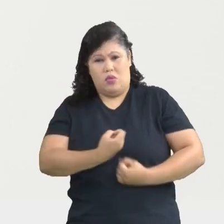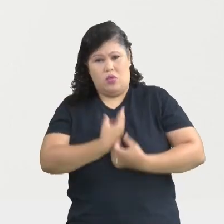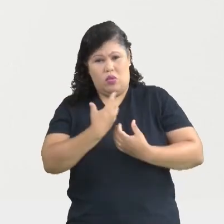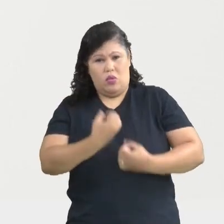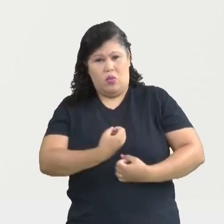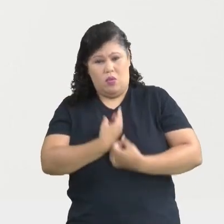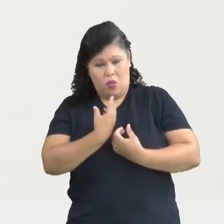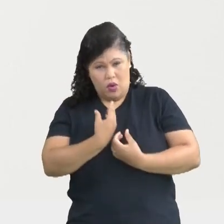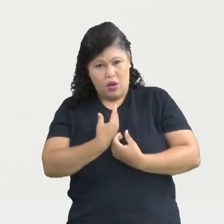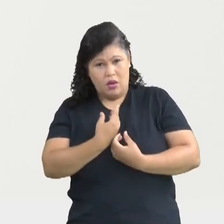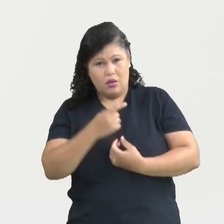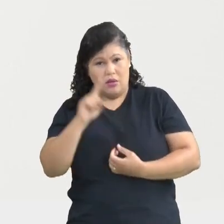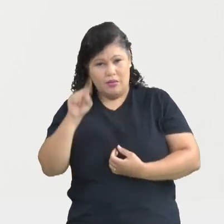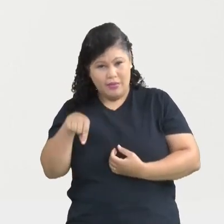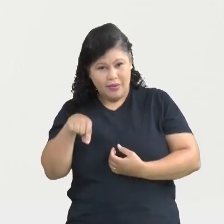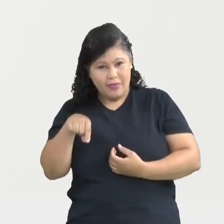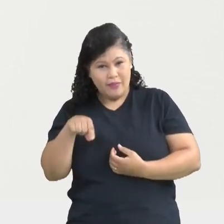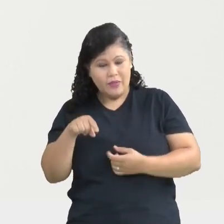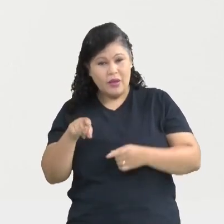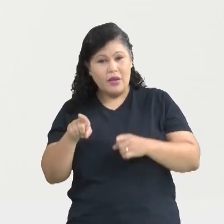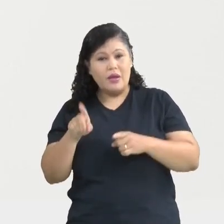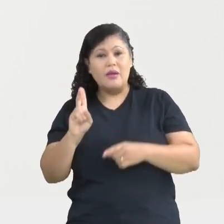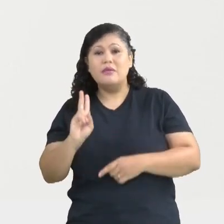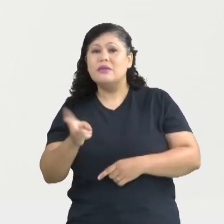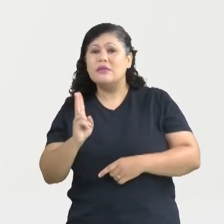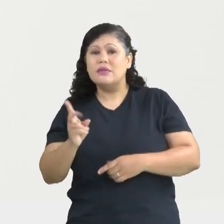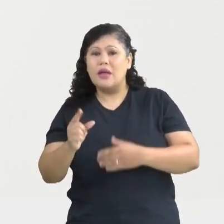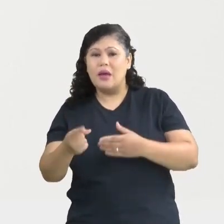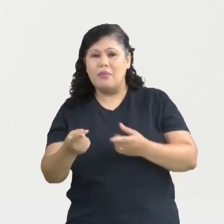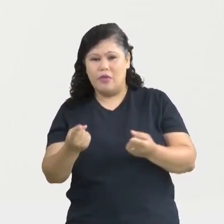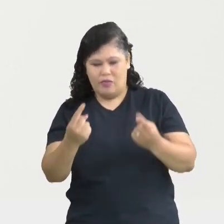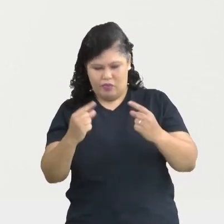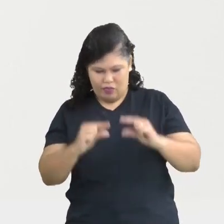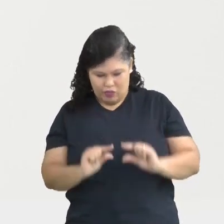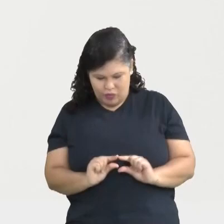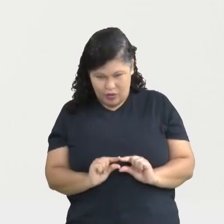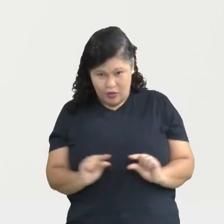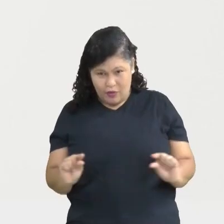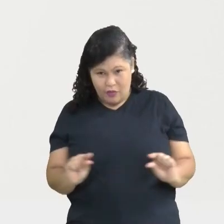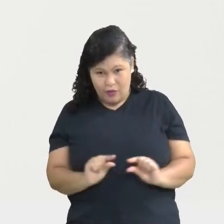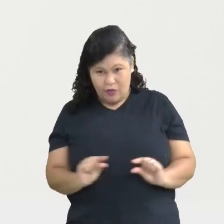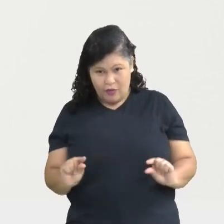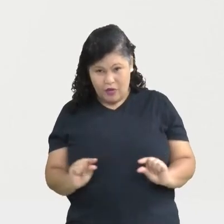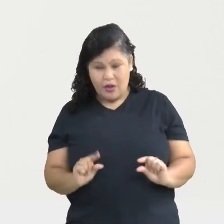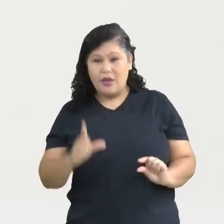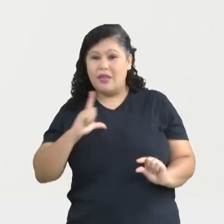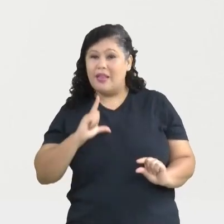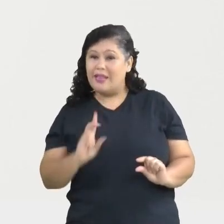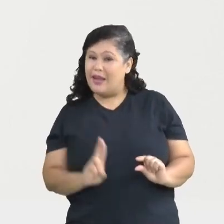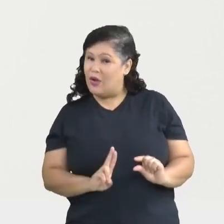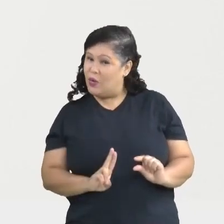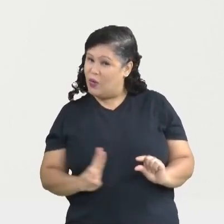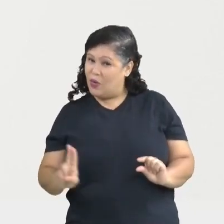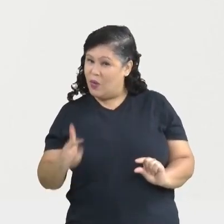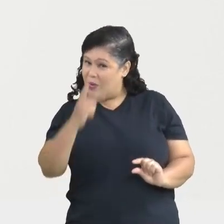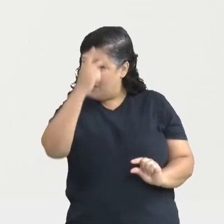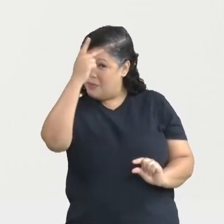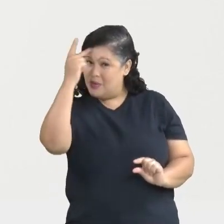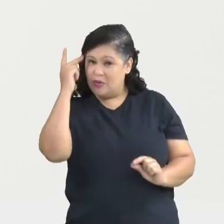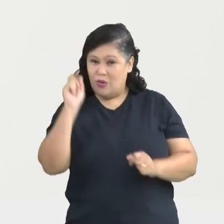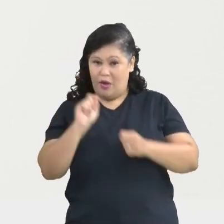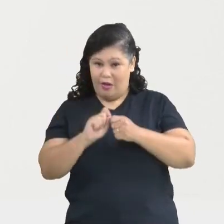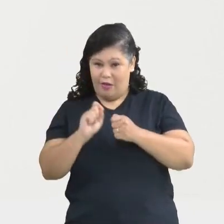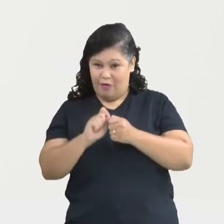a poetisa? E que sempre no finalzinho do poema tem escrito o nome? Por isso que o nome